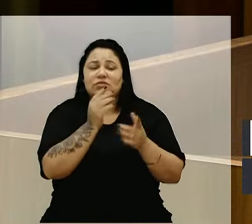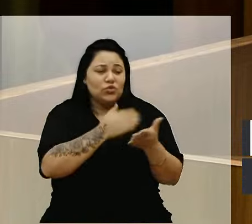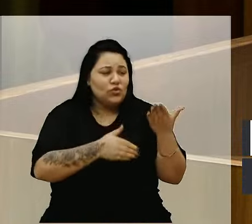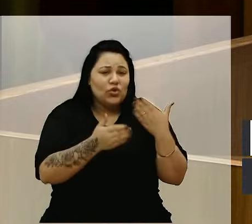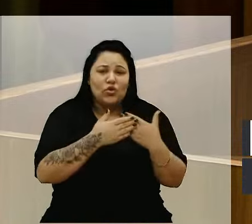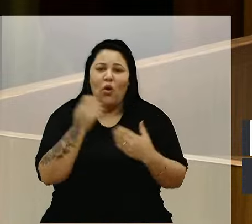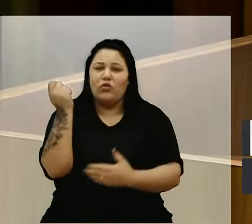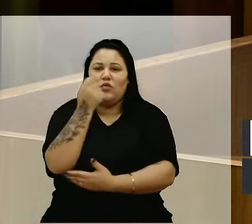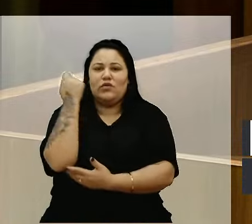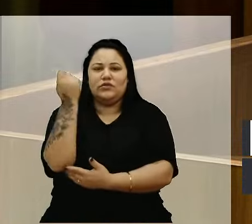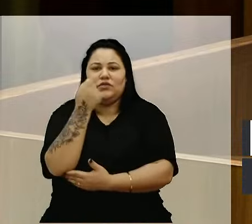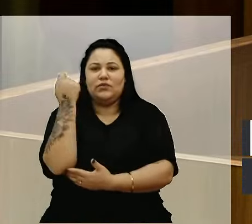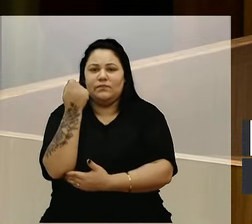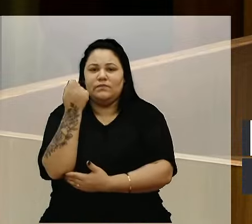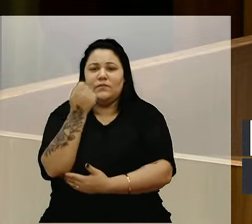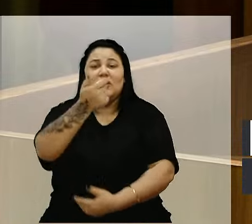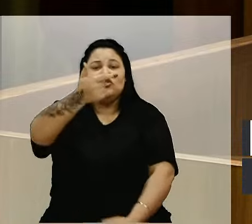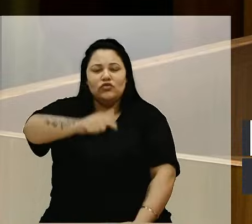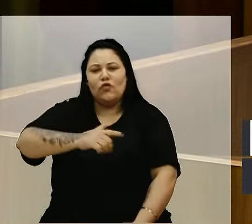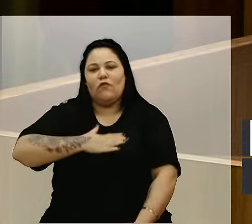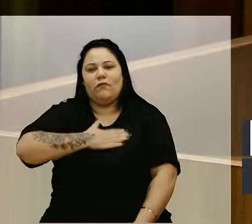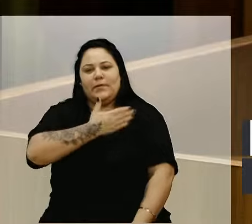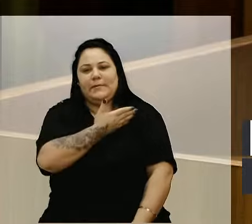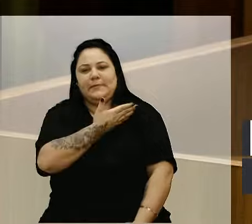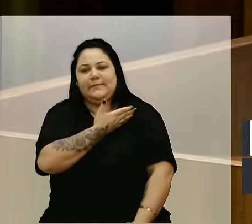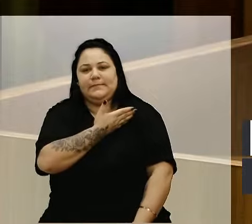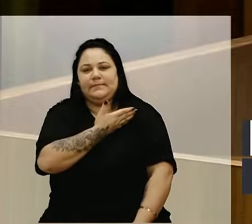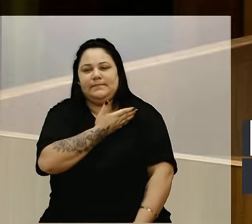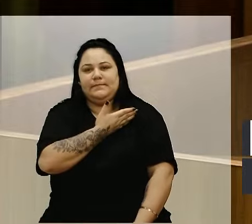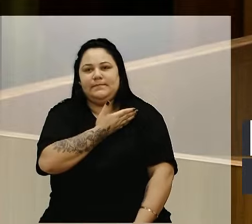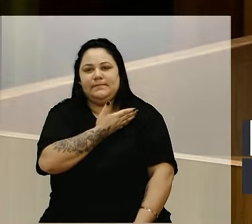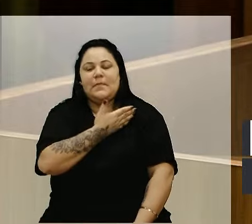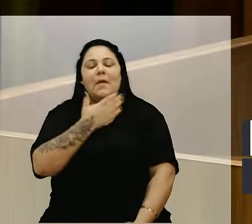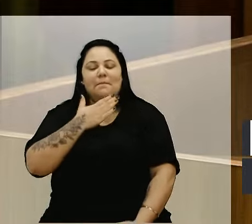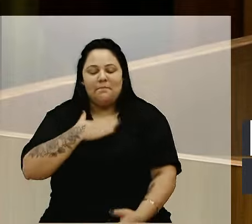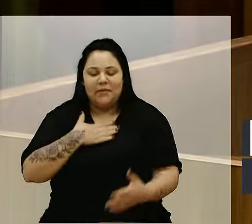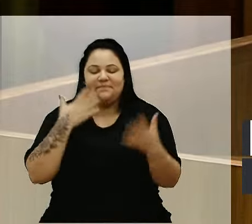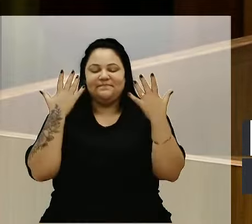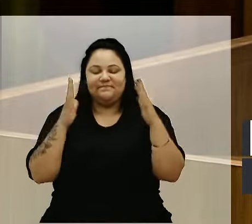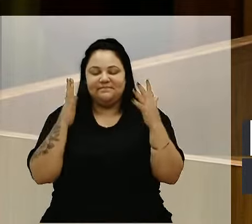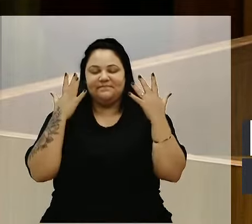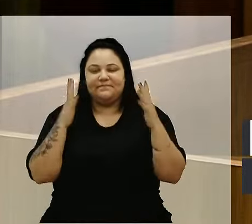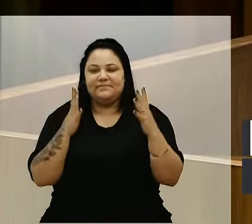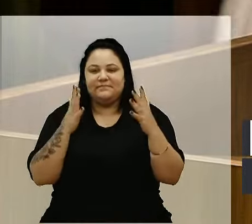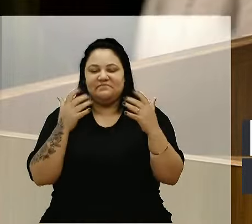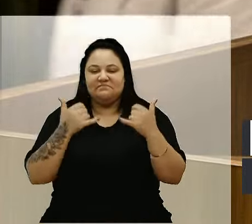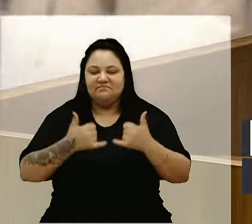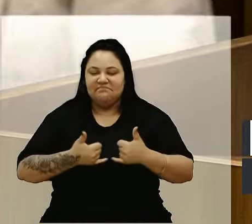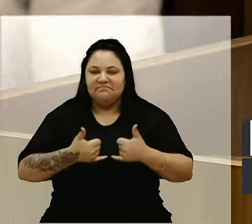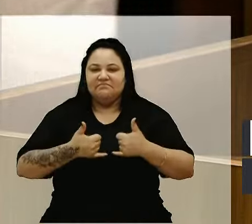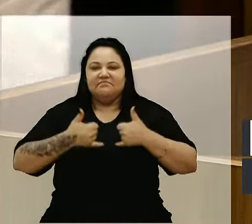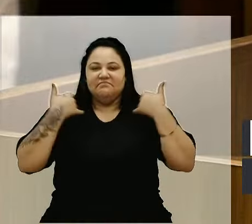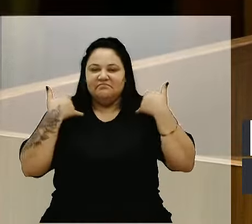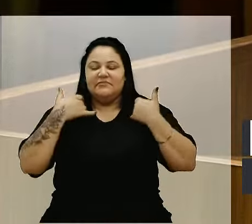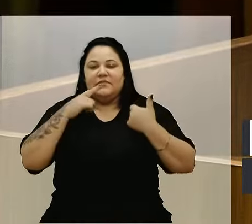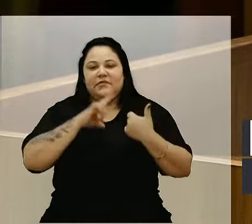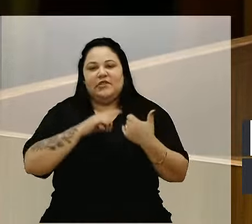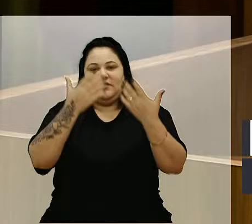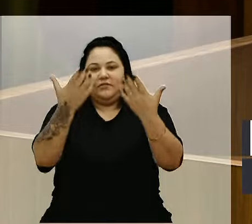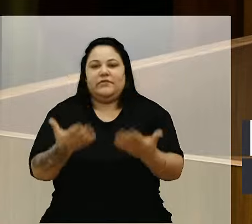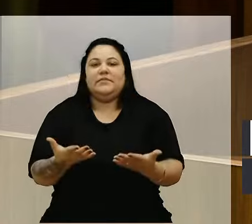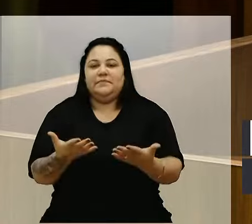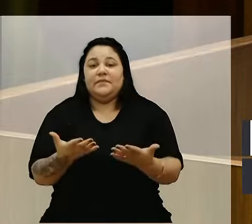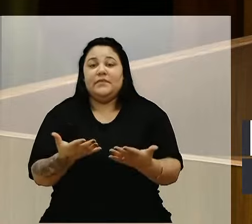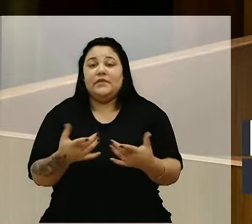Sul. Novamente, minha amiga Johnny, meus parabéns. Que orgulho eu tenho de ti.